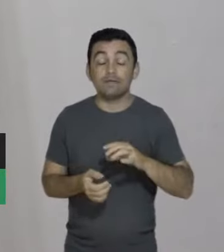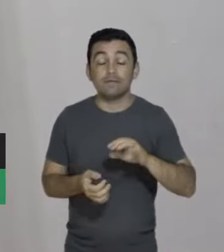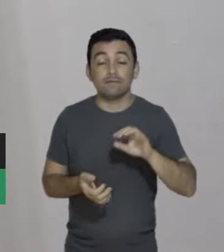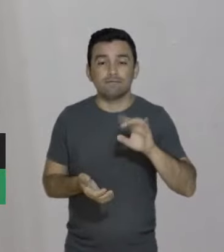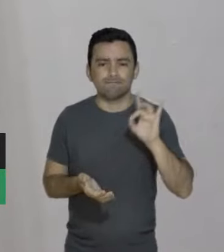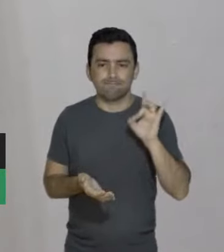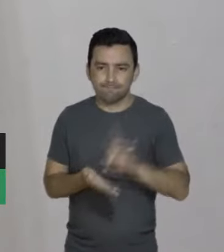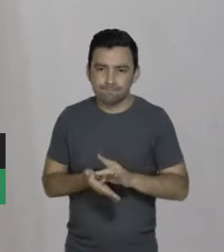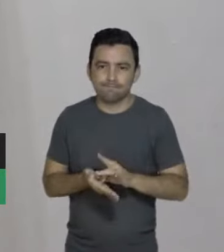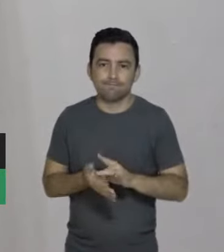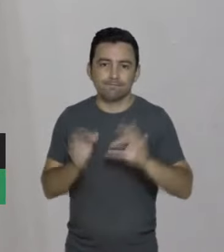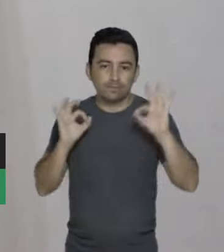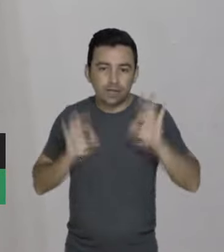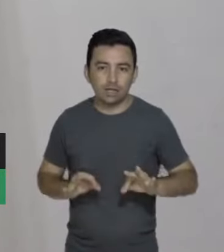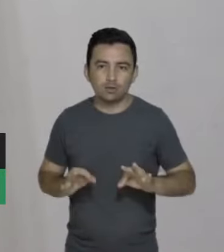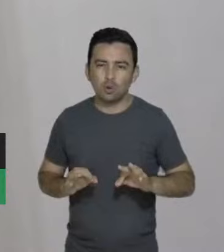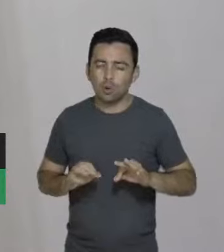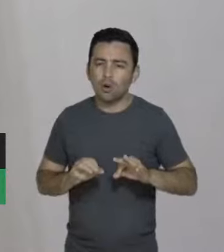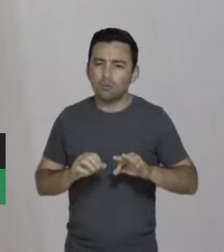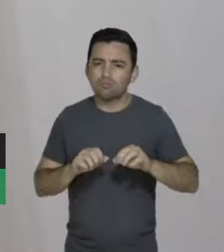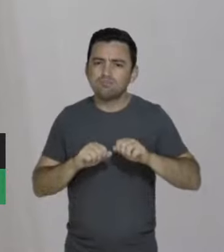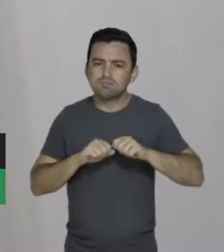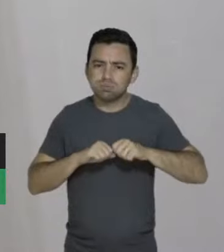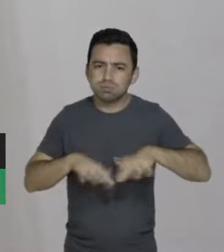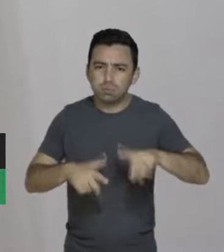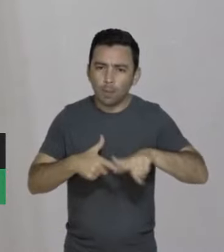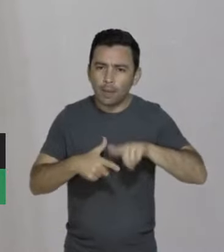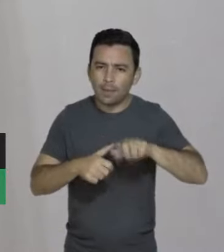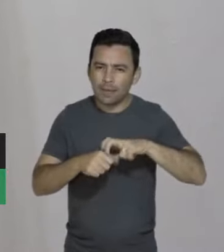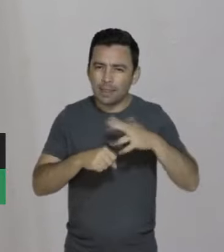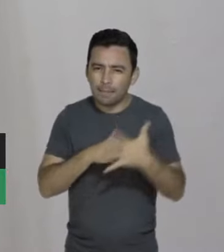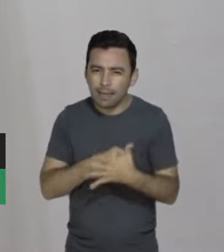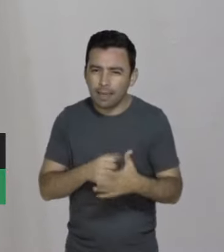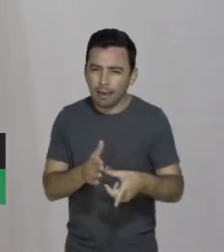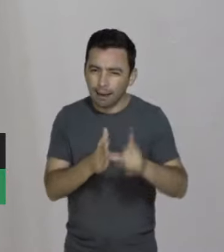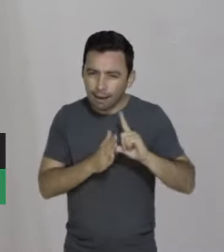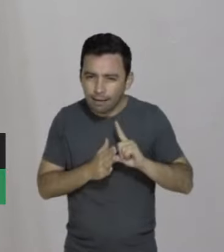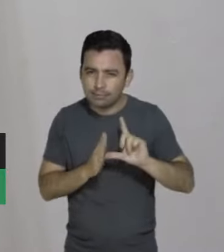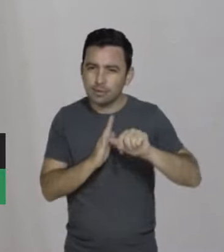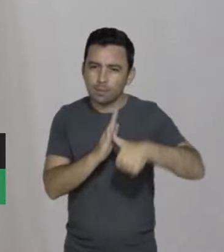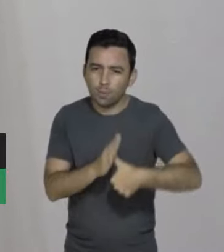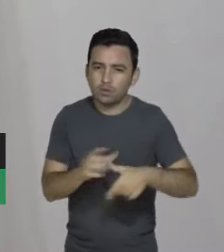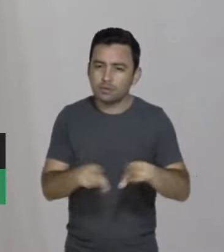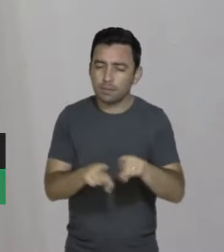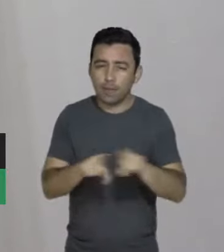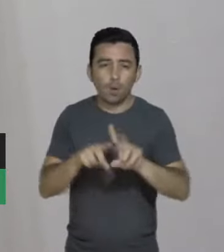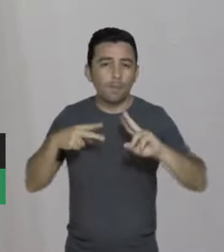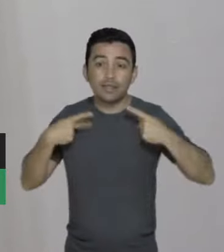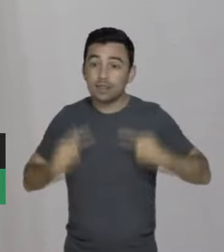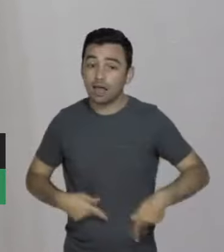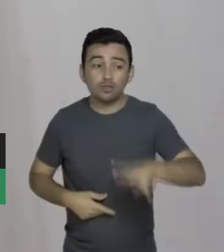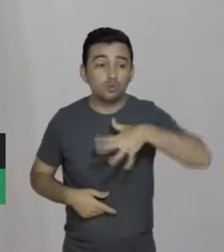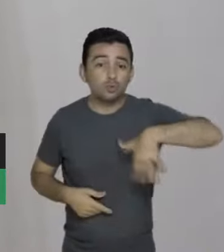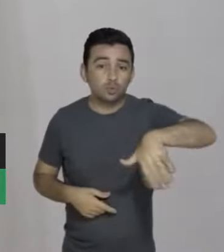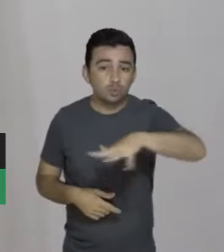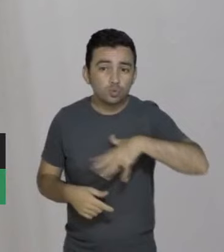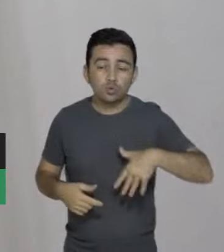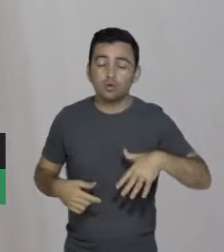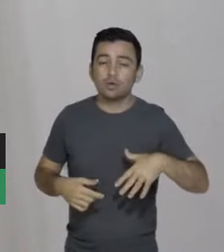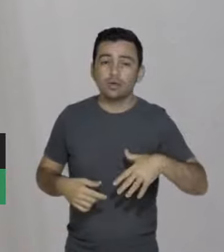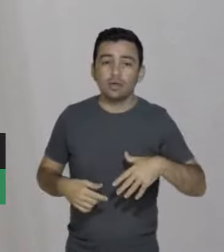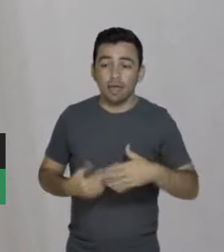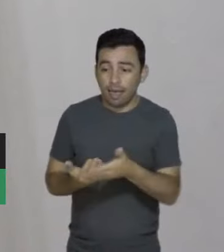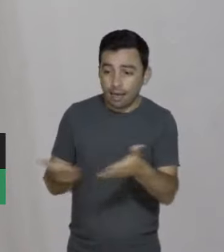momento de pandemia pós pandemia mas também o momento que a humanidade passa e o quanto que a juventude sentem